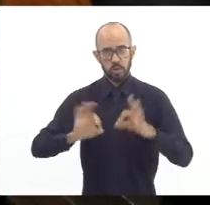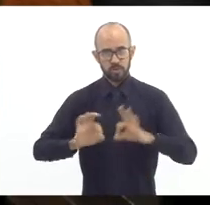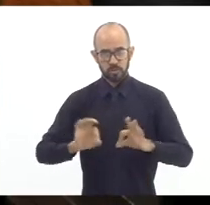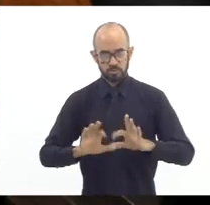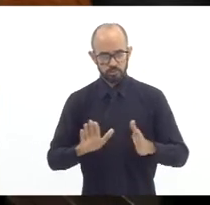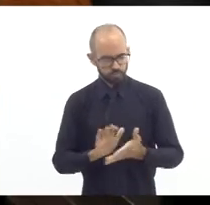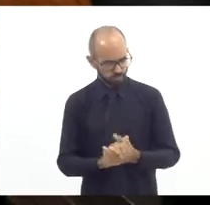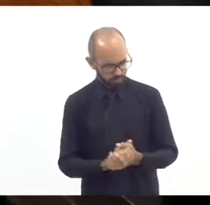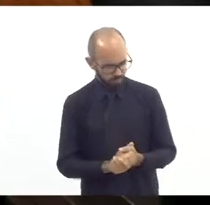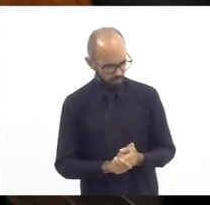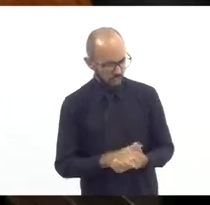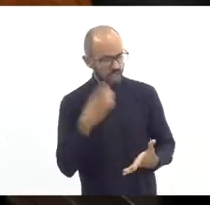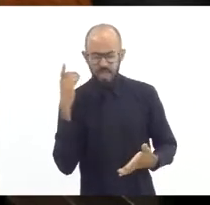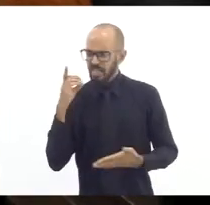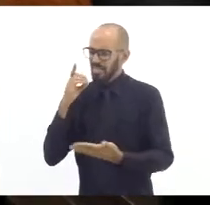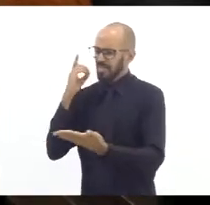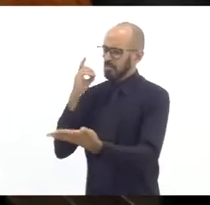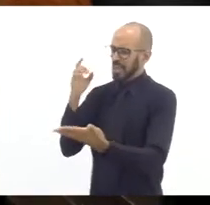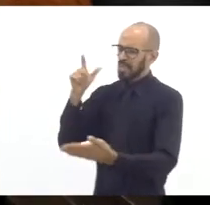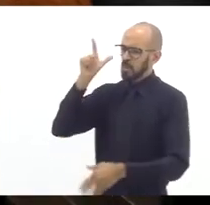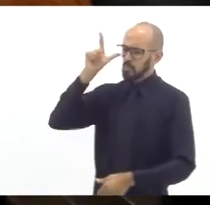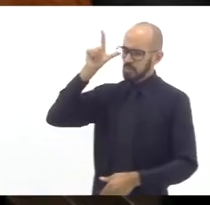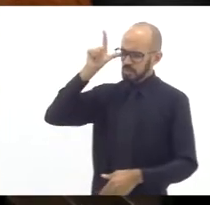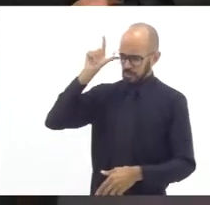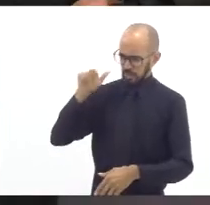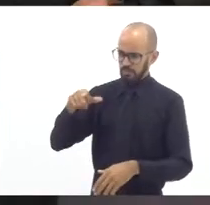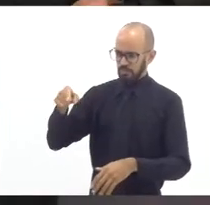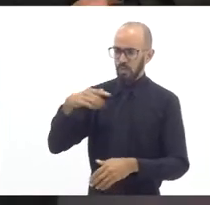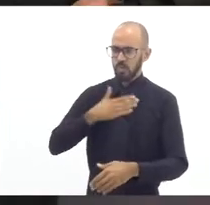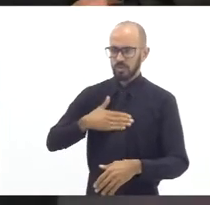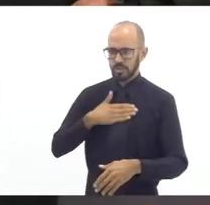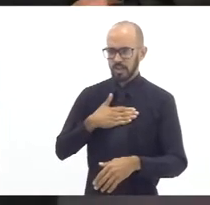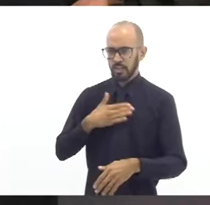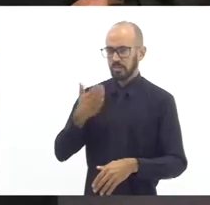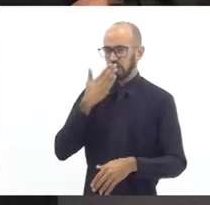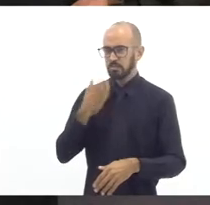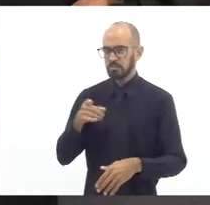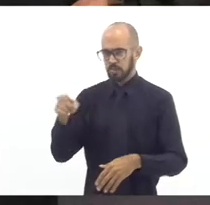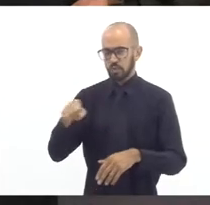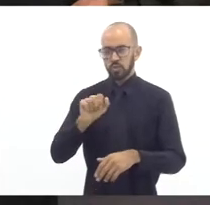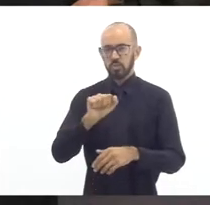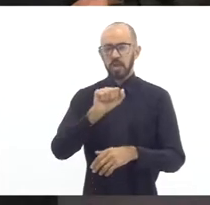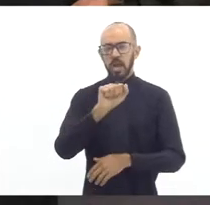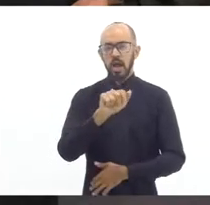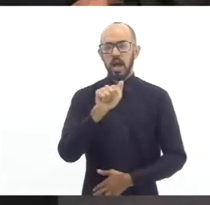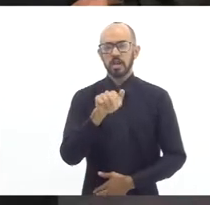Deputada Lucinha, eu gostaria exatamente que fosse solicitado da Getrans